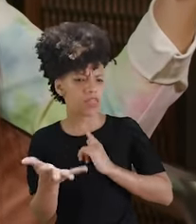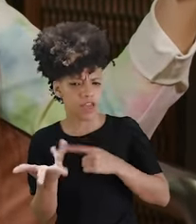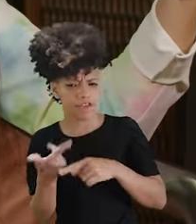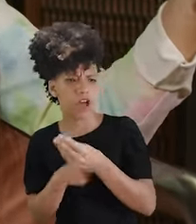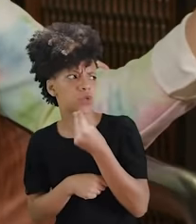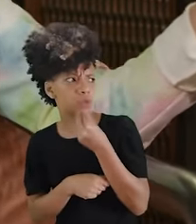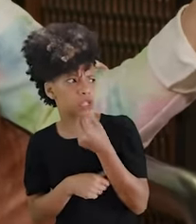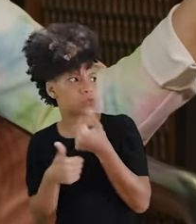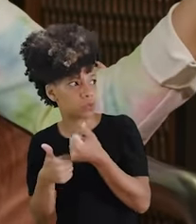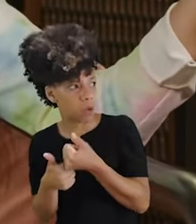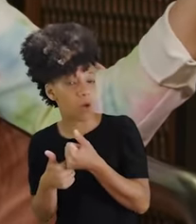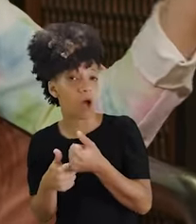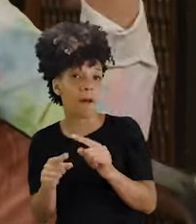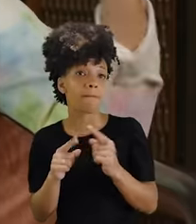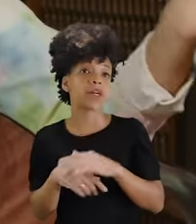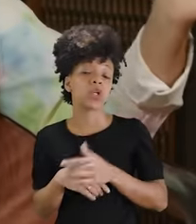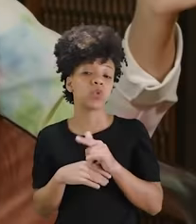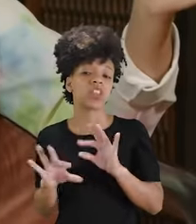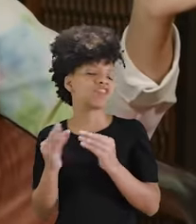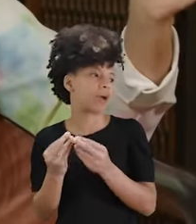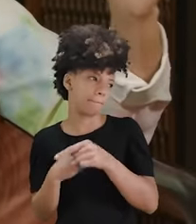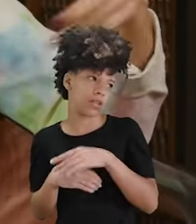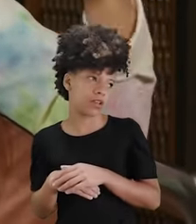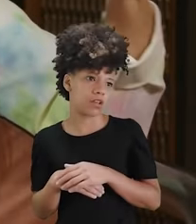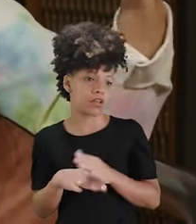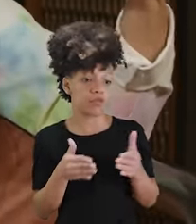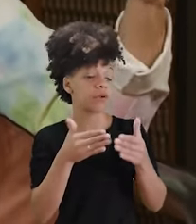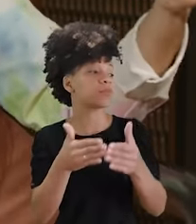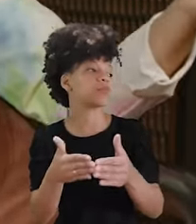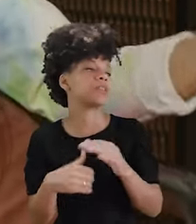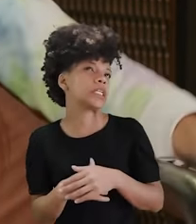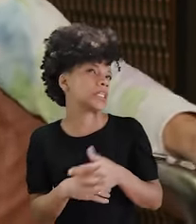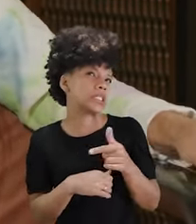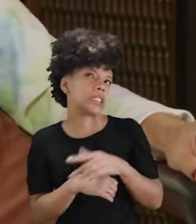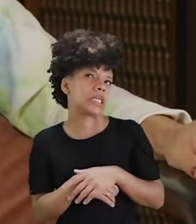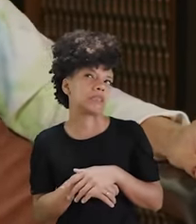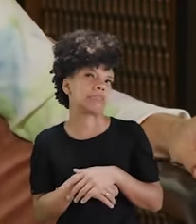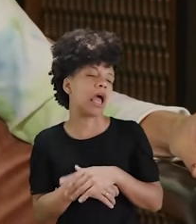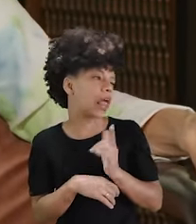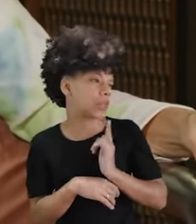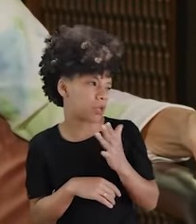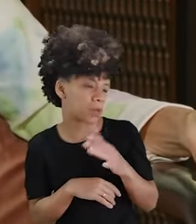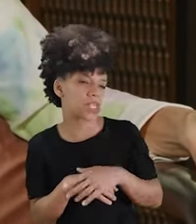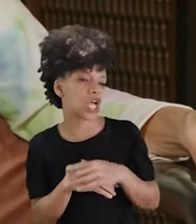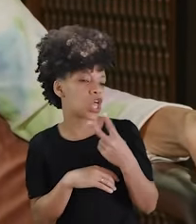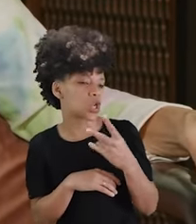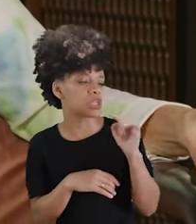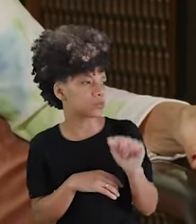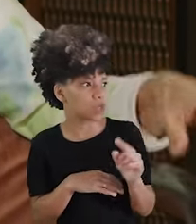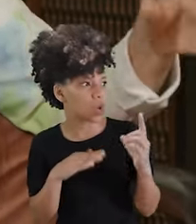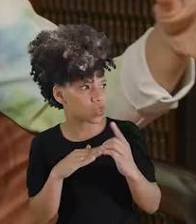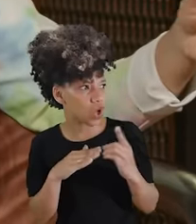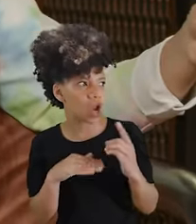tem vários pontos positivos que um deles é quem não tem família enterra vai para o navio vamos dizer ganhar $2000